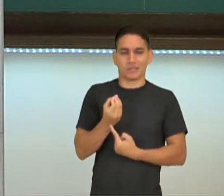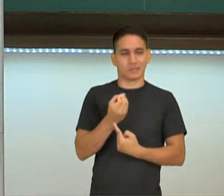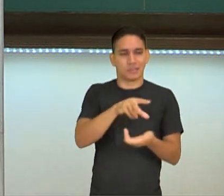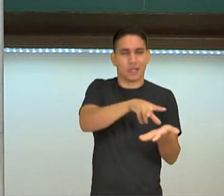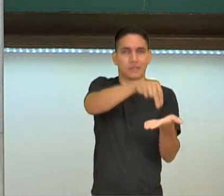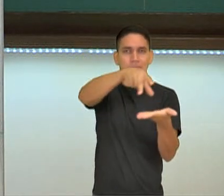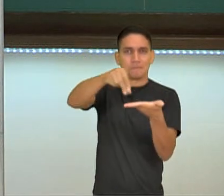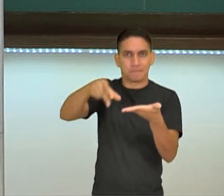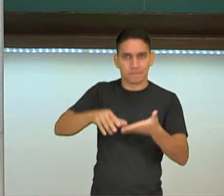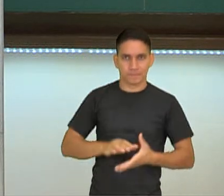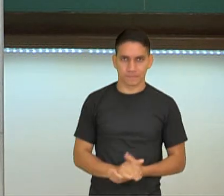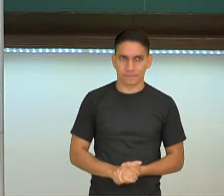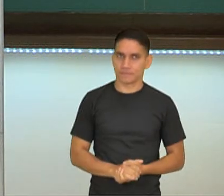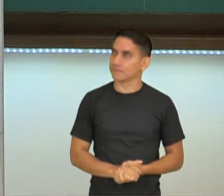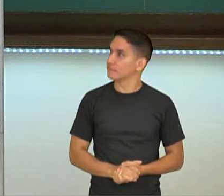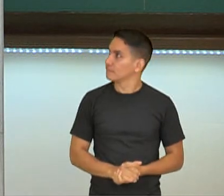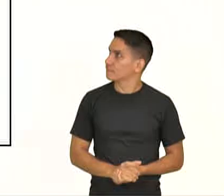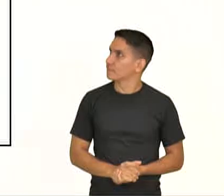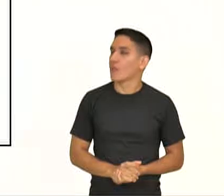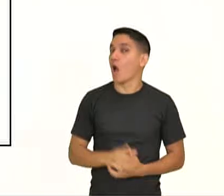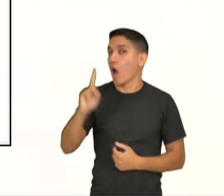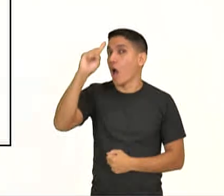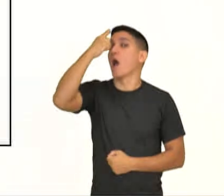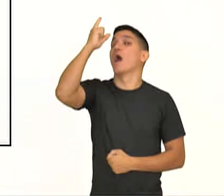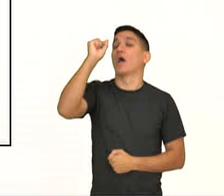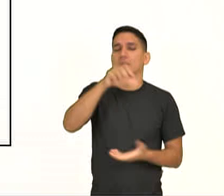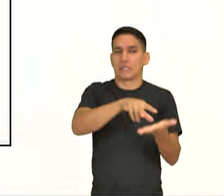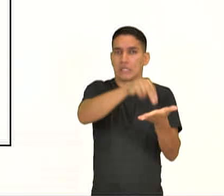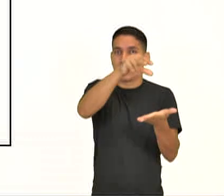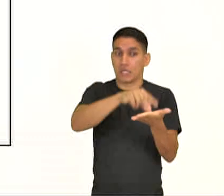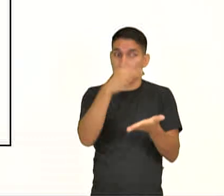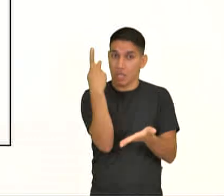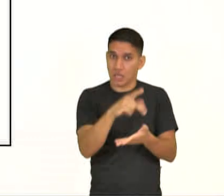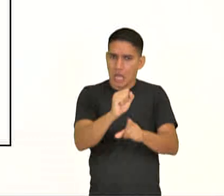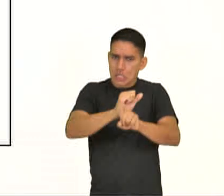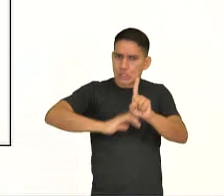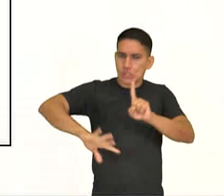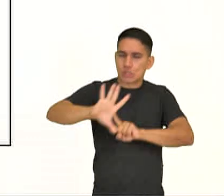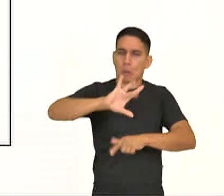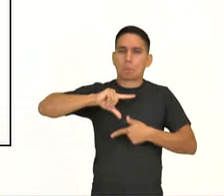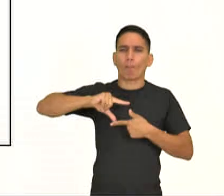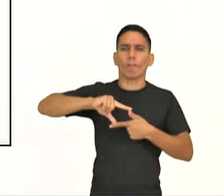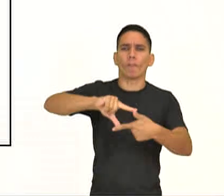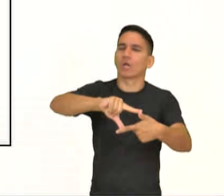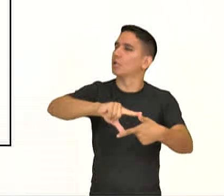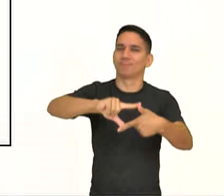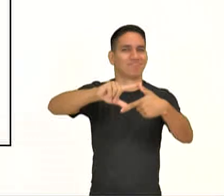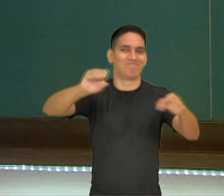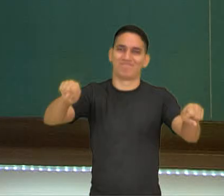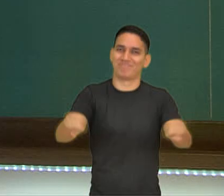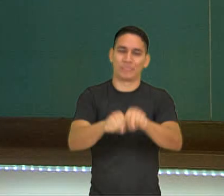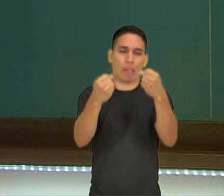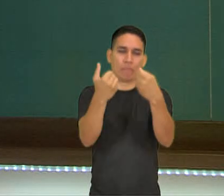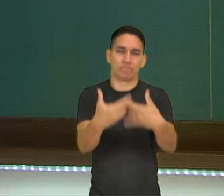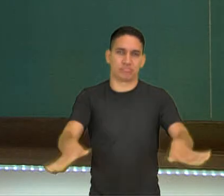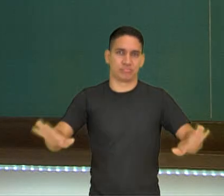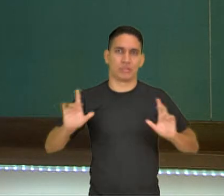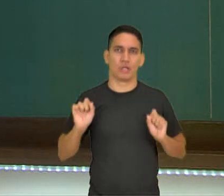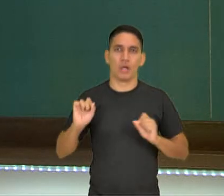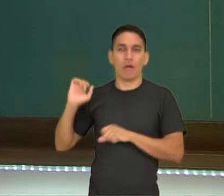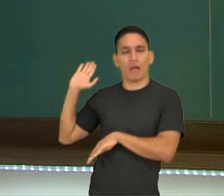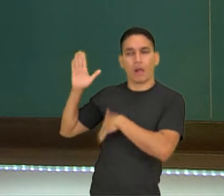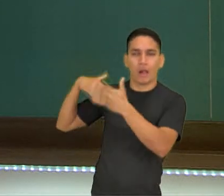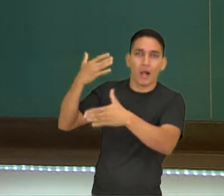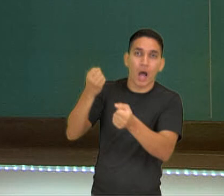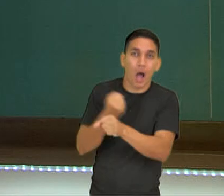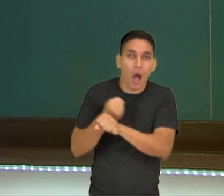Cush. A ideia que os cuxitas eram uma civilização isolada caiu por terra nos últimos